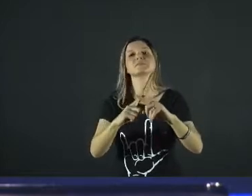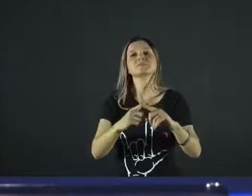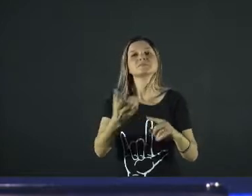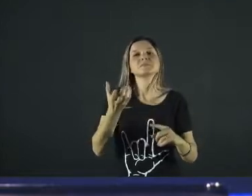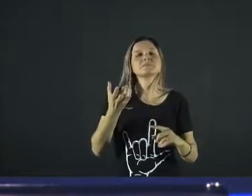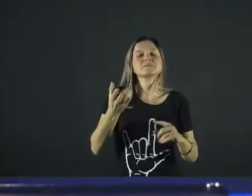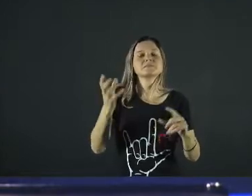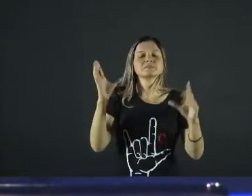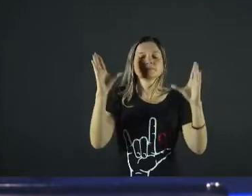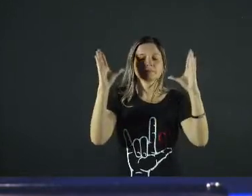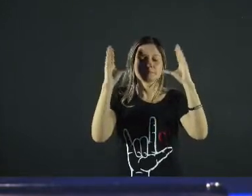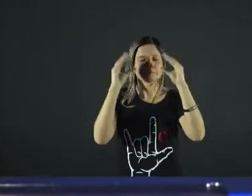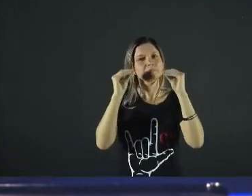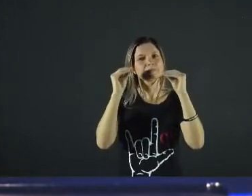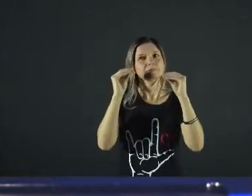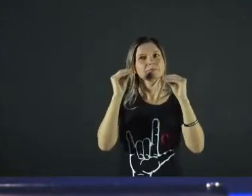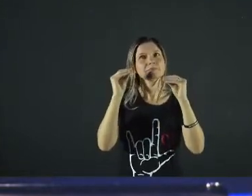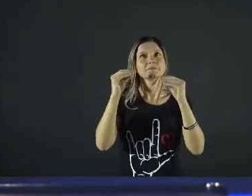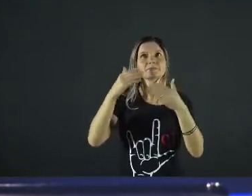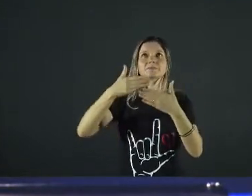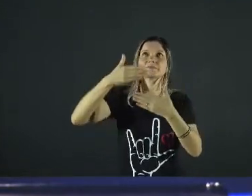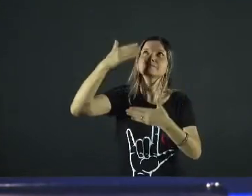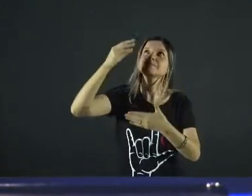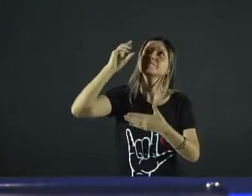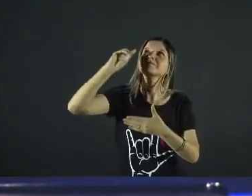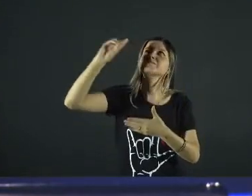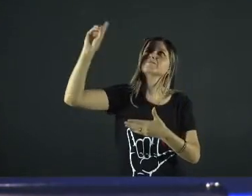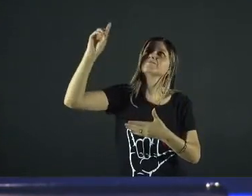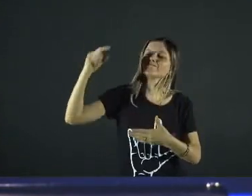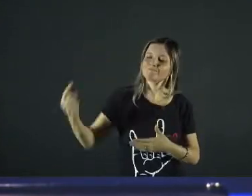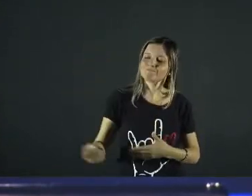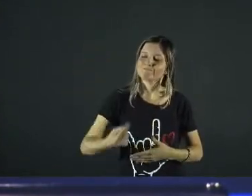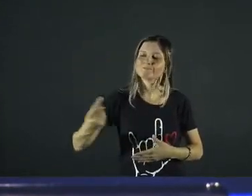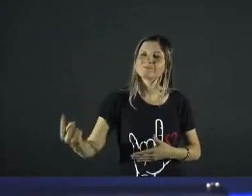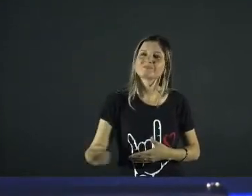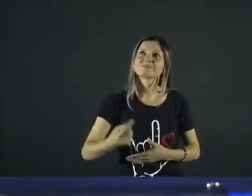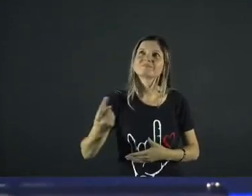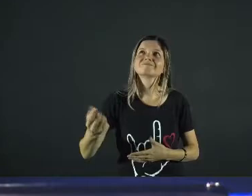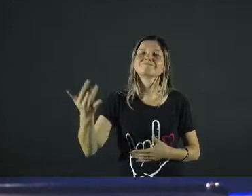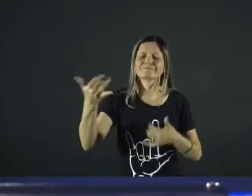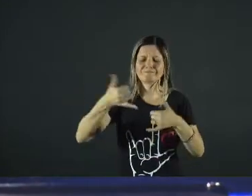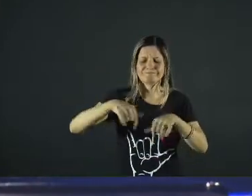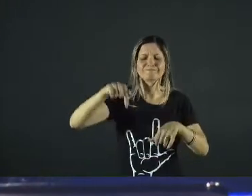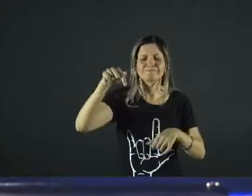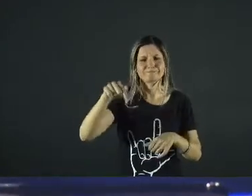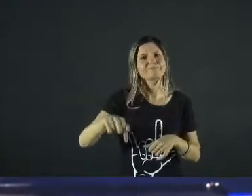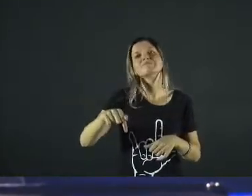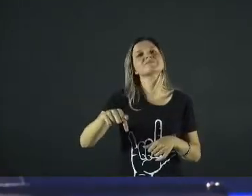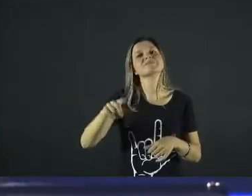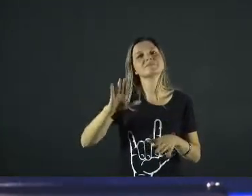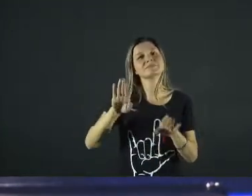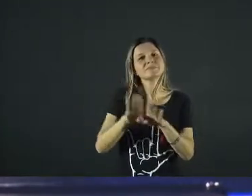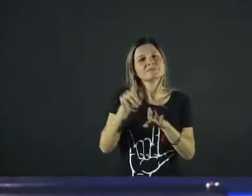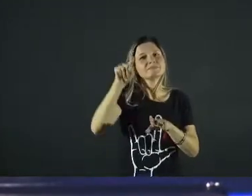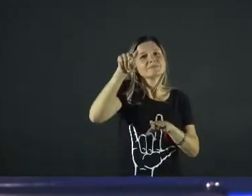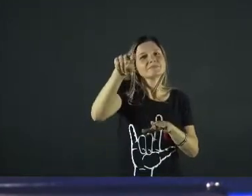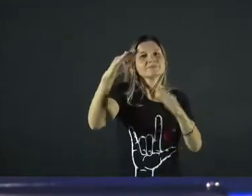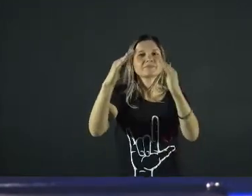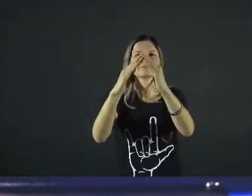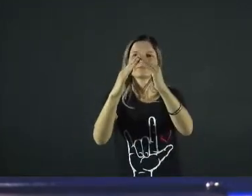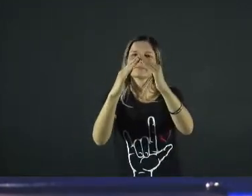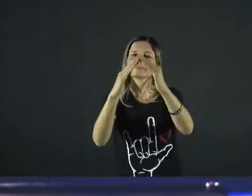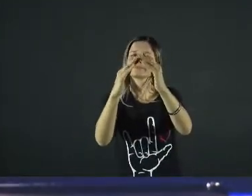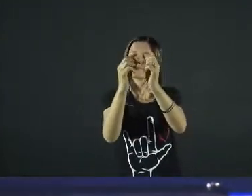Quero que você feche seus olhos agora na presença do Deus eterno, que está aqui nesse lugar, mas que também está aí na sua